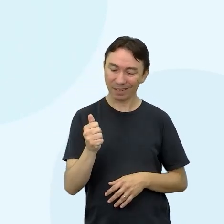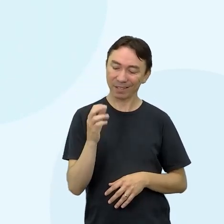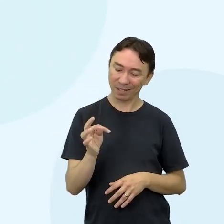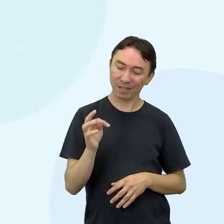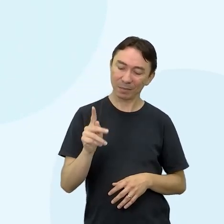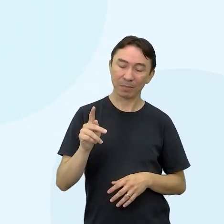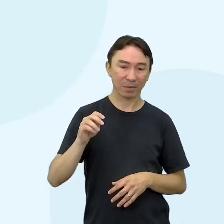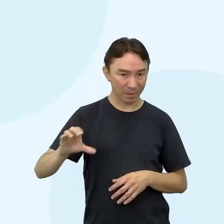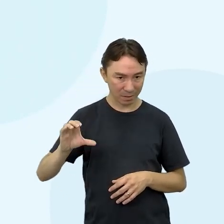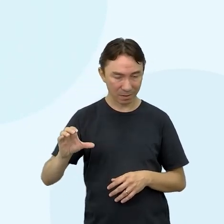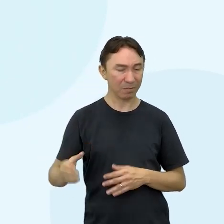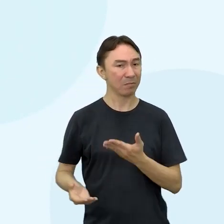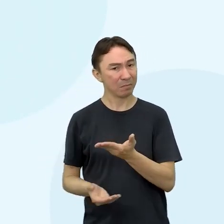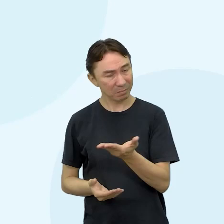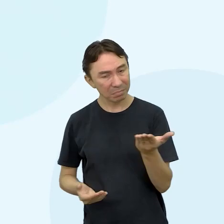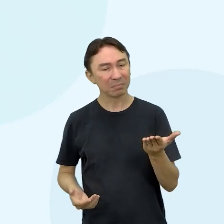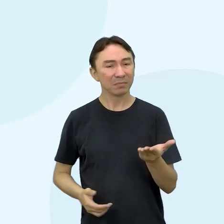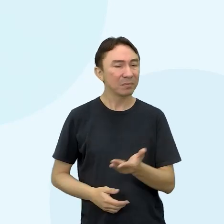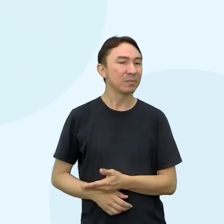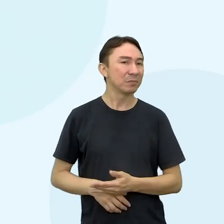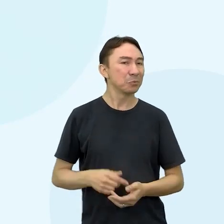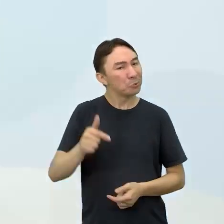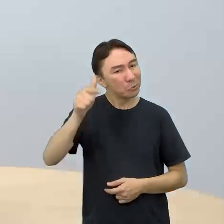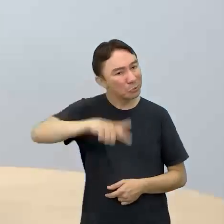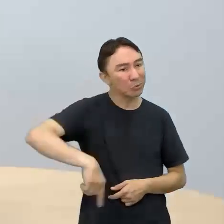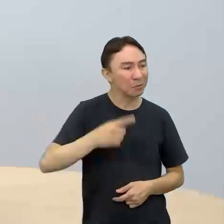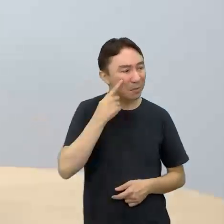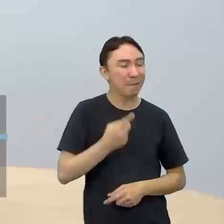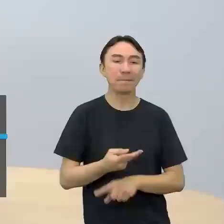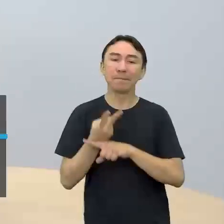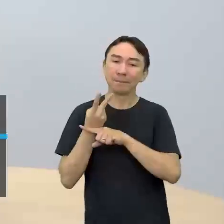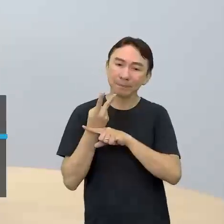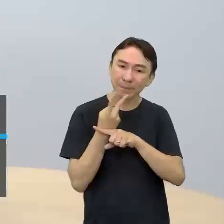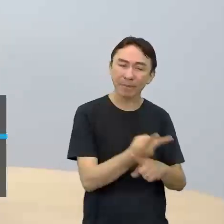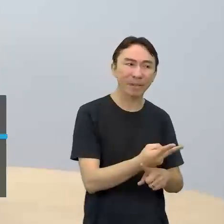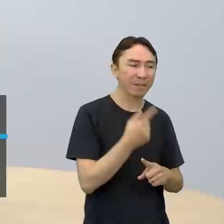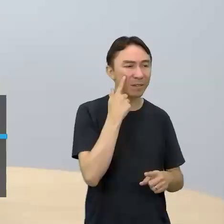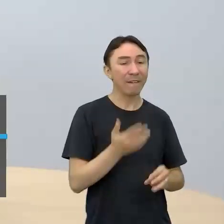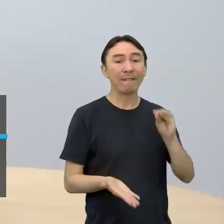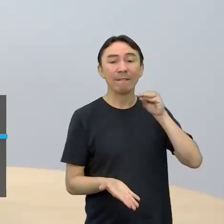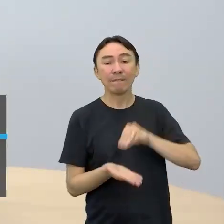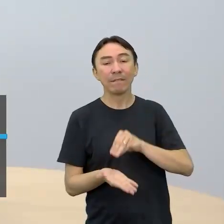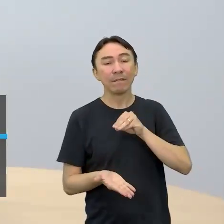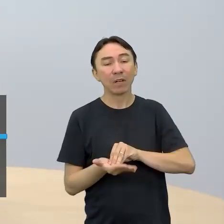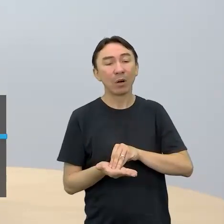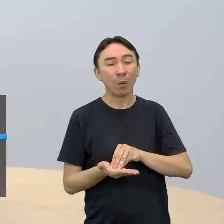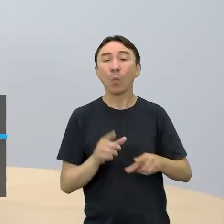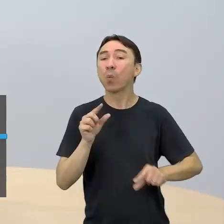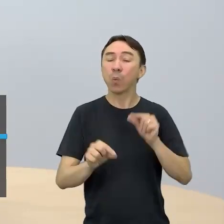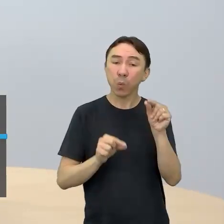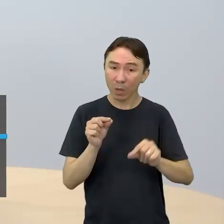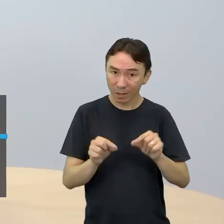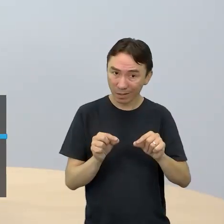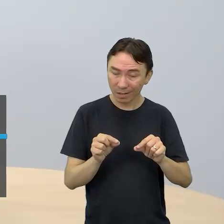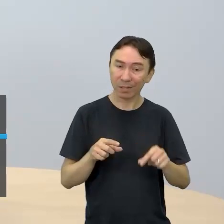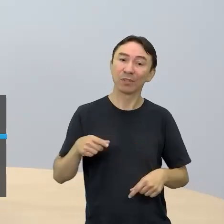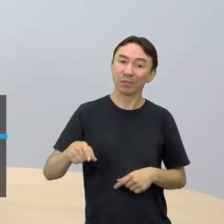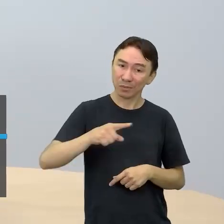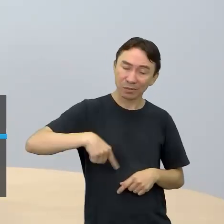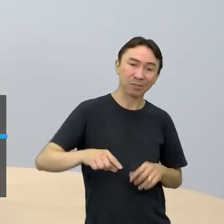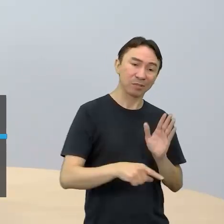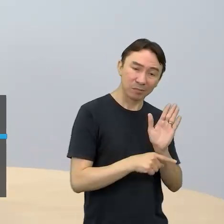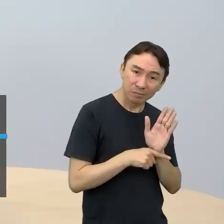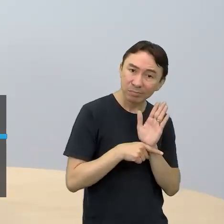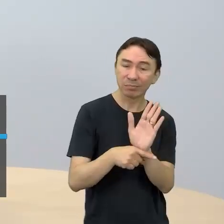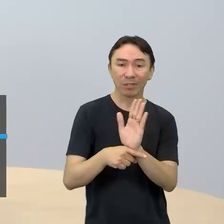plano de recuperação intensiva e averiguassem quais pontos ainda estão fragilizados, para que nós possamos ajudá-los,